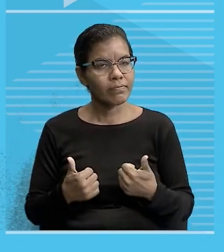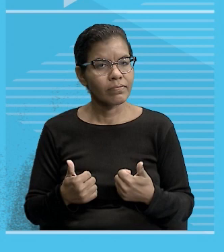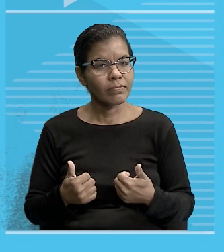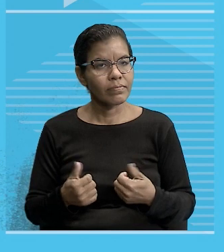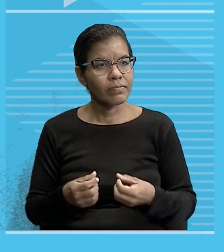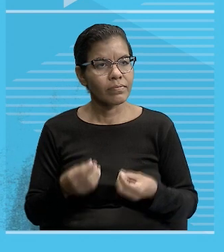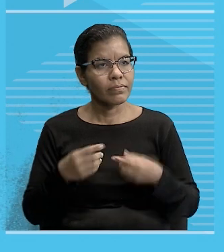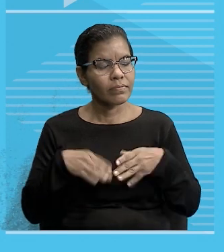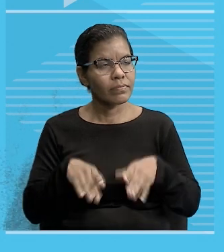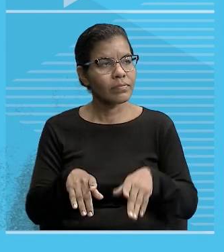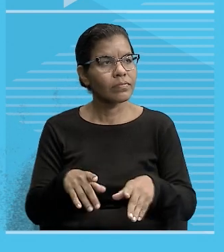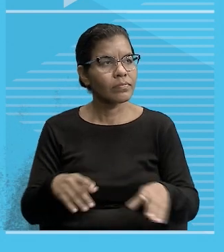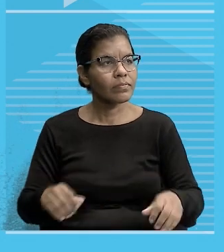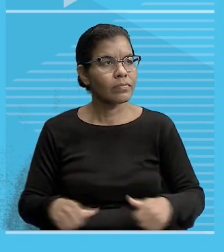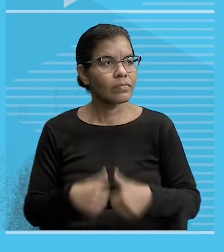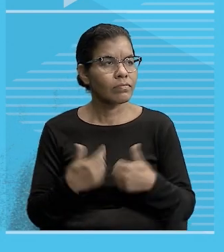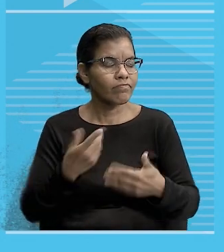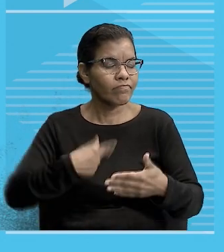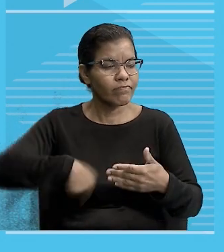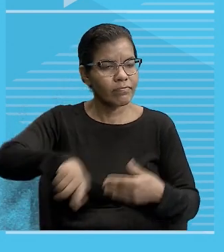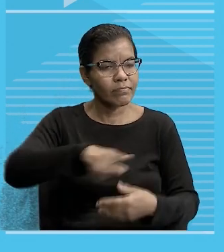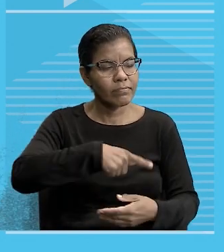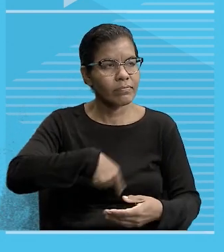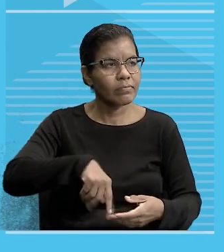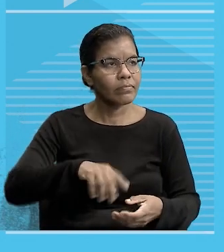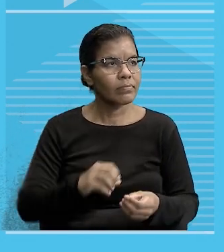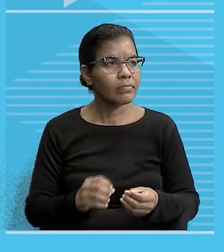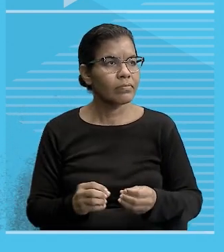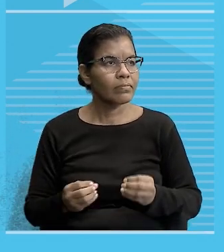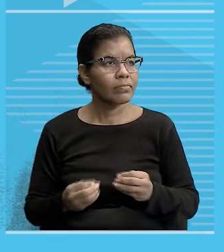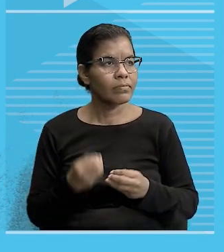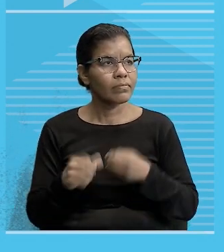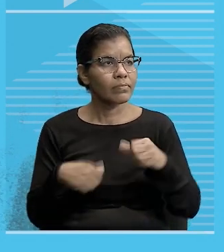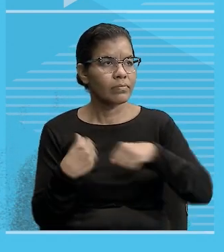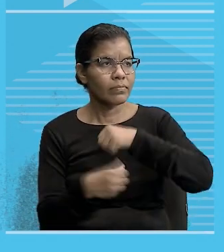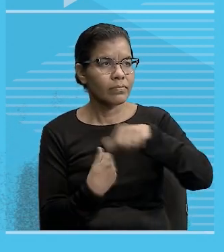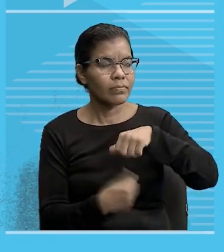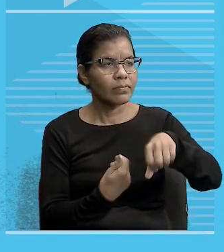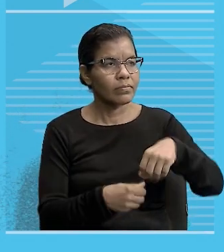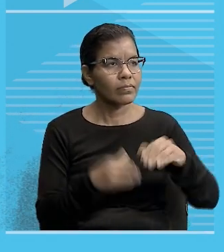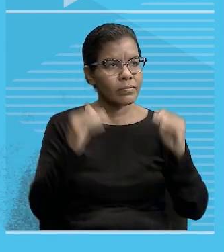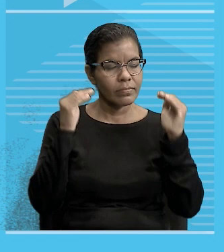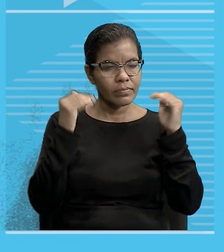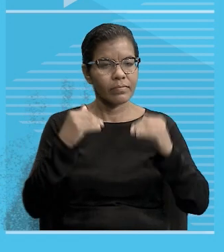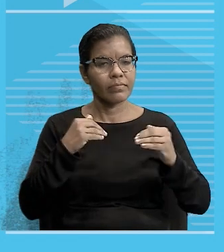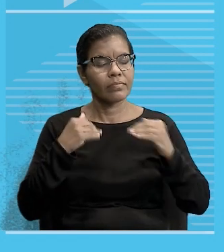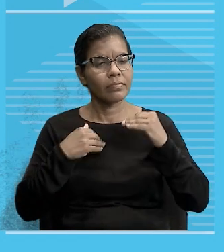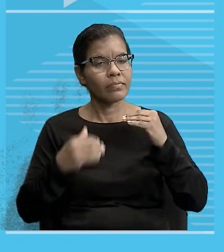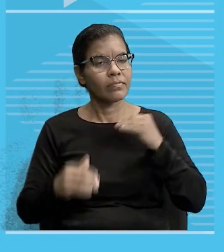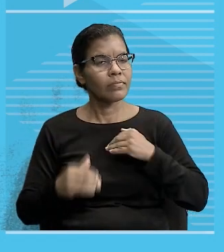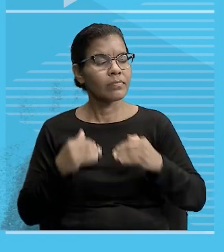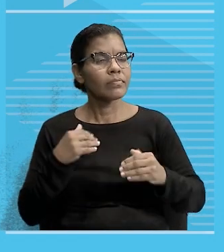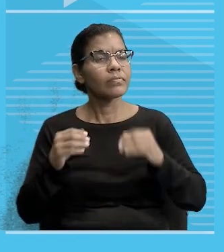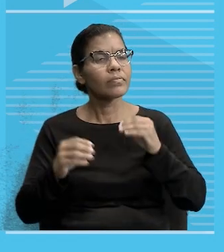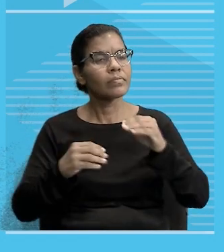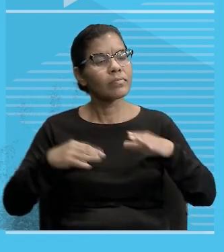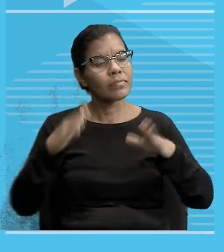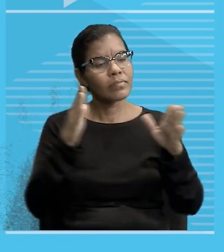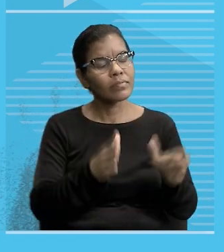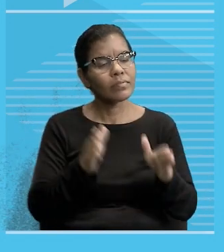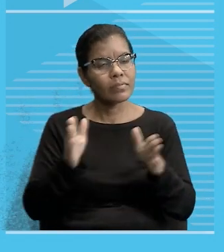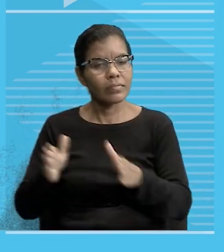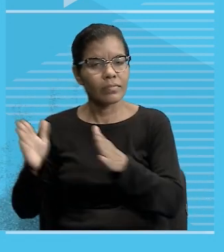rumo a qualidade total além de provocar mudanças comportamentais em todos os